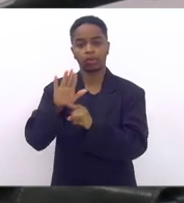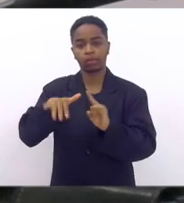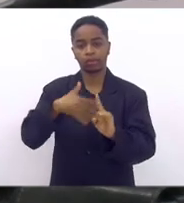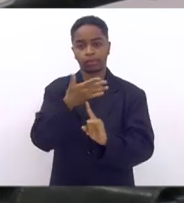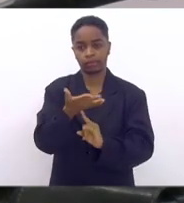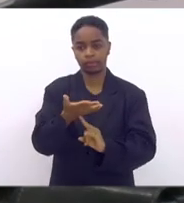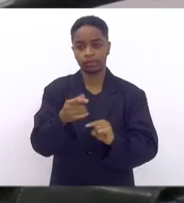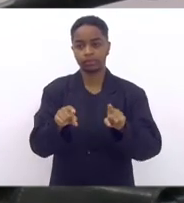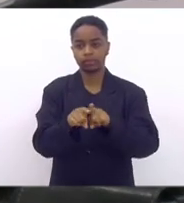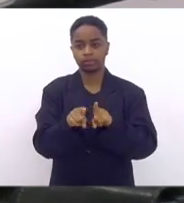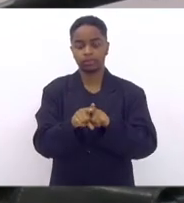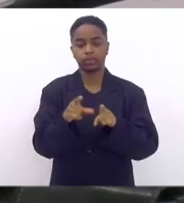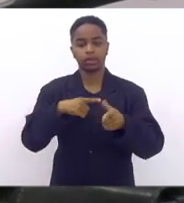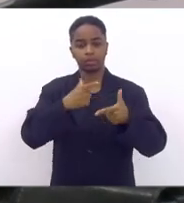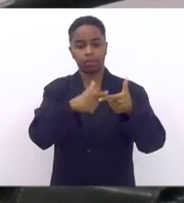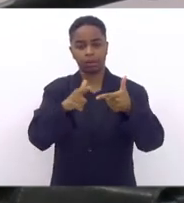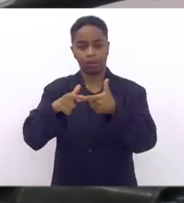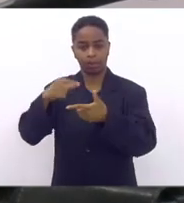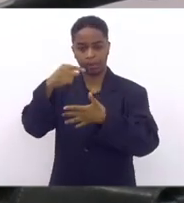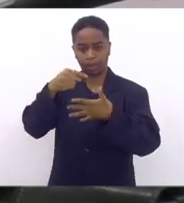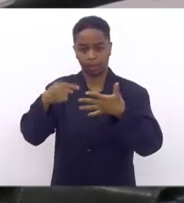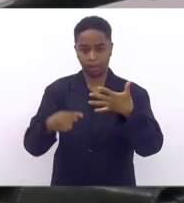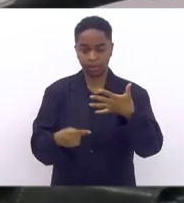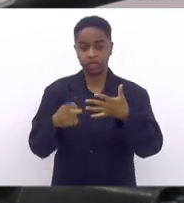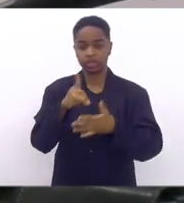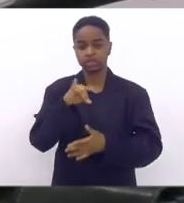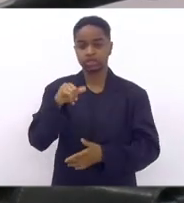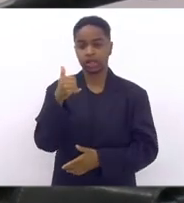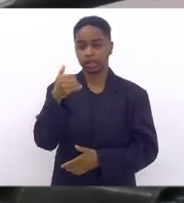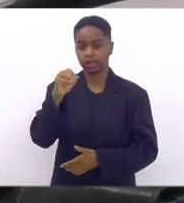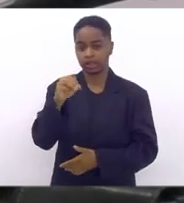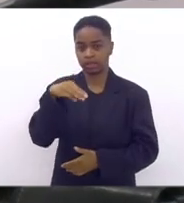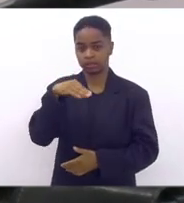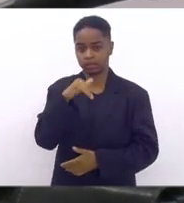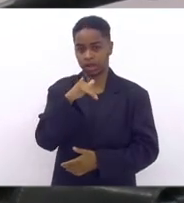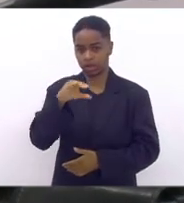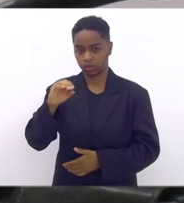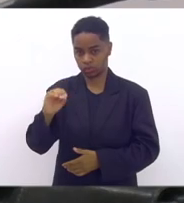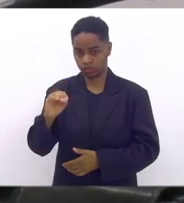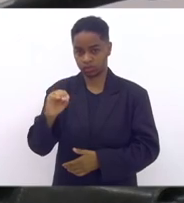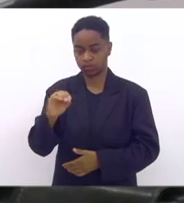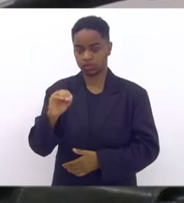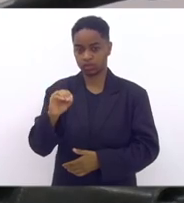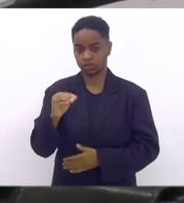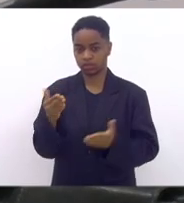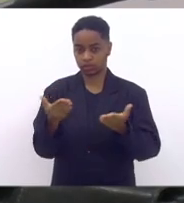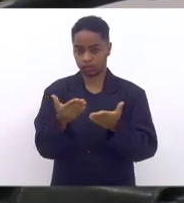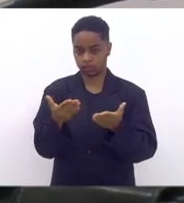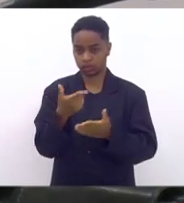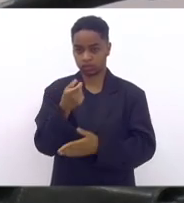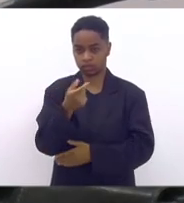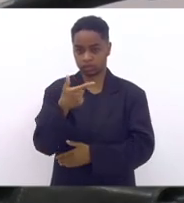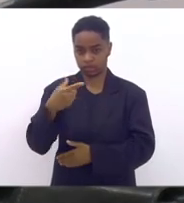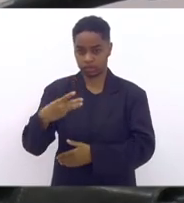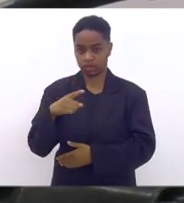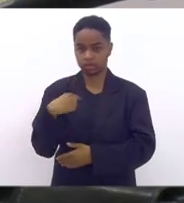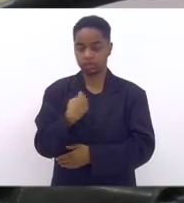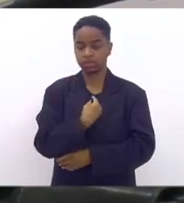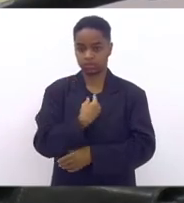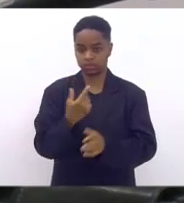além de todos esses problemas que eu acabei de relatar no dia 10 de Maio desse ano aí já vem um episódio